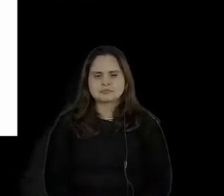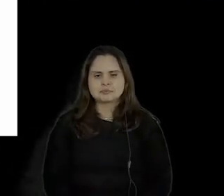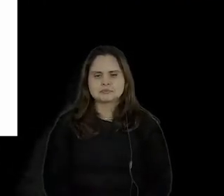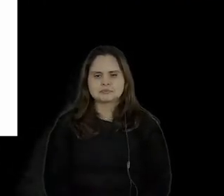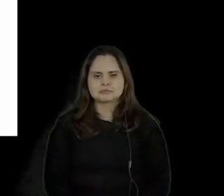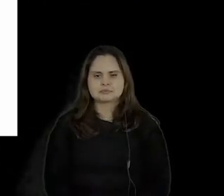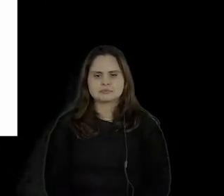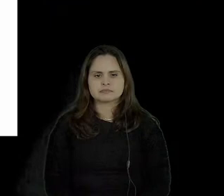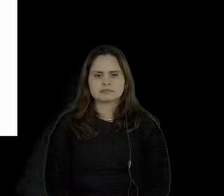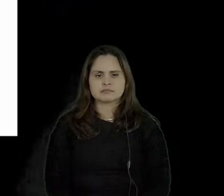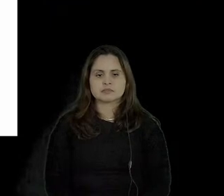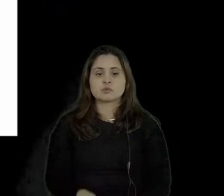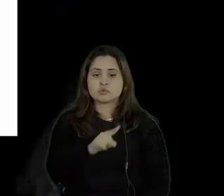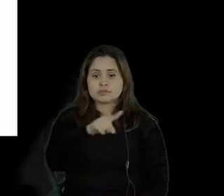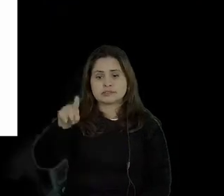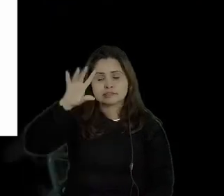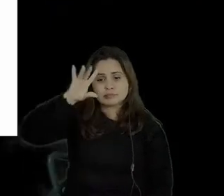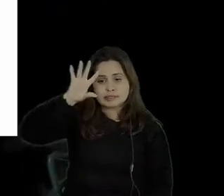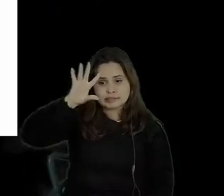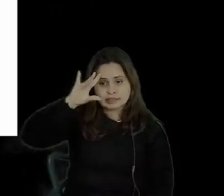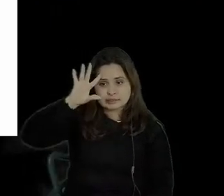Eu queria que todos pensassem o seguinte: